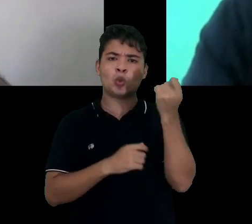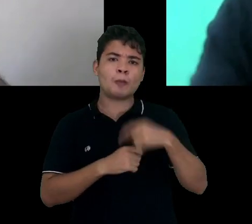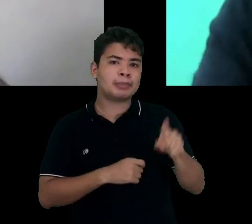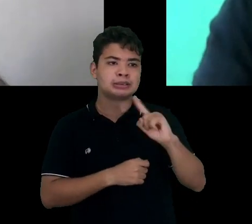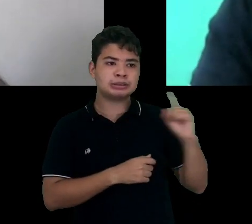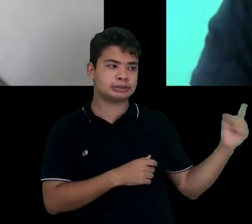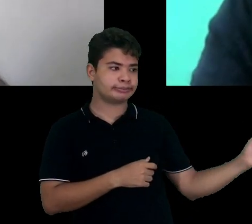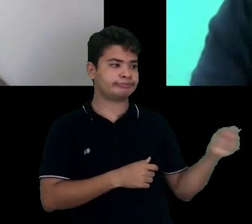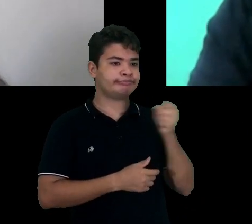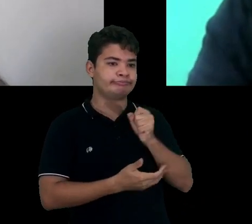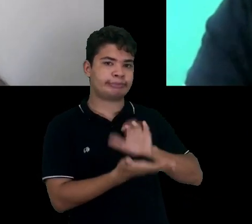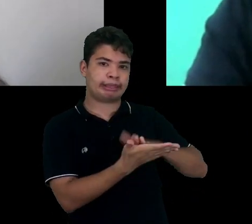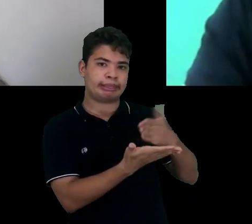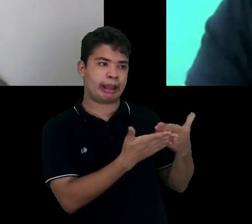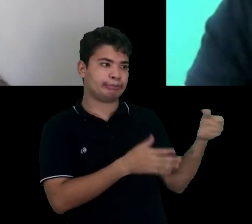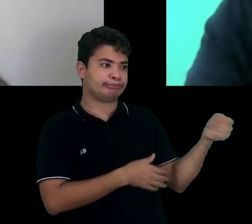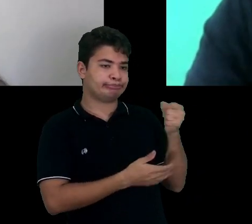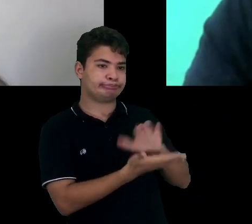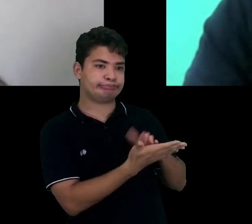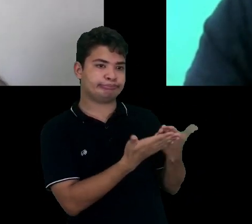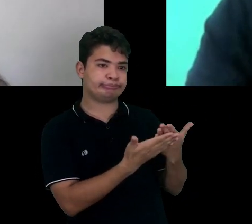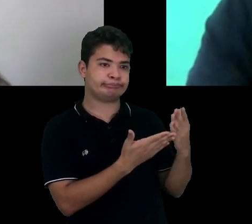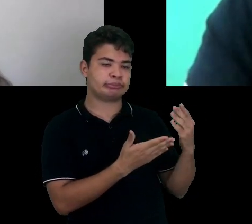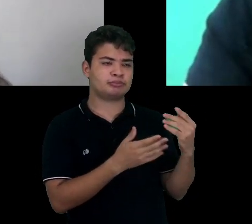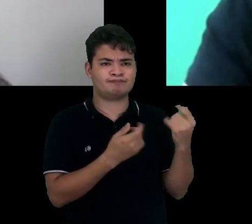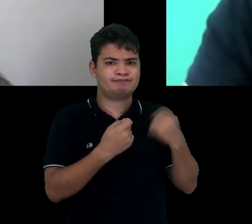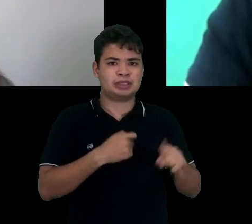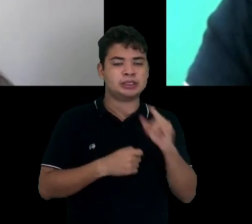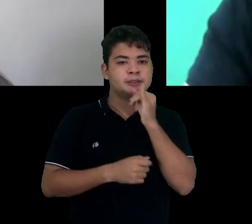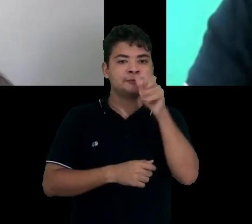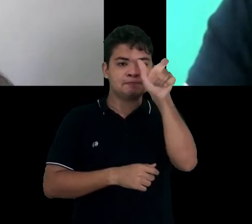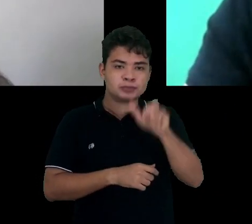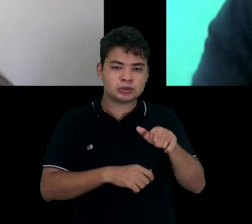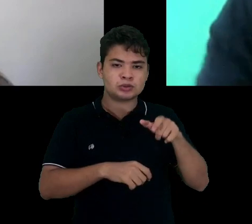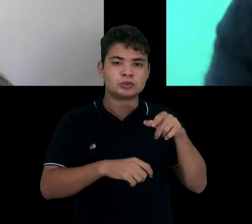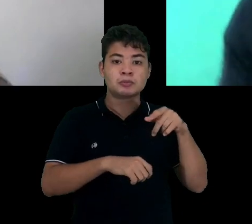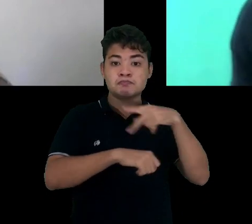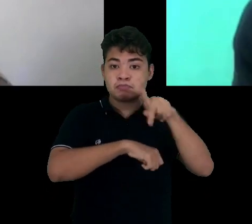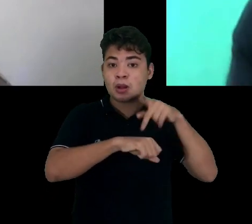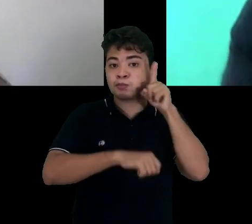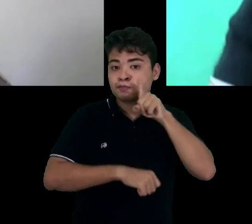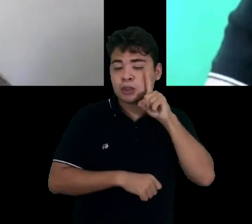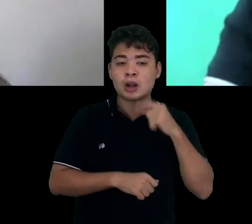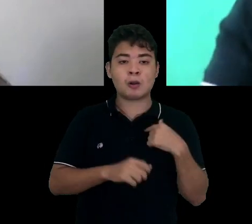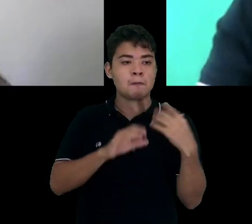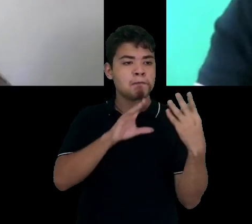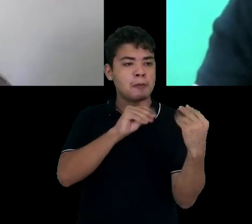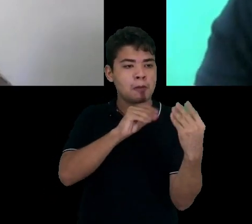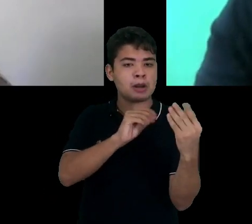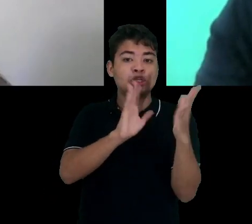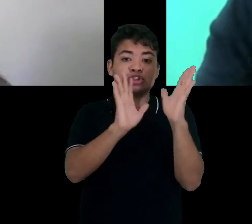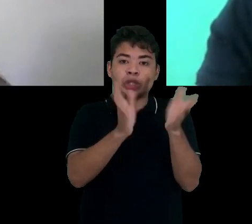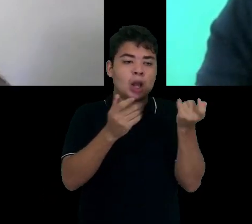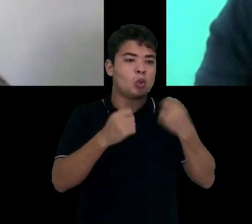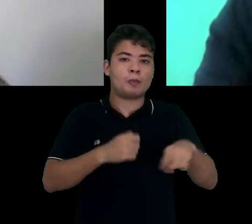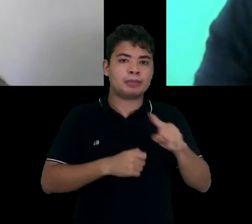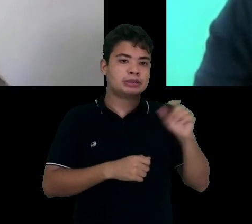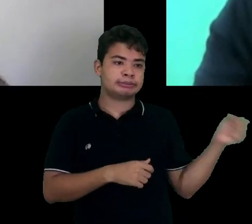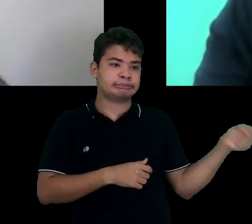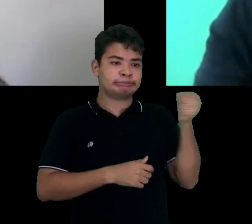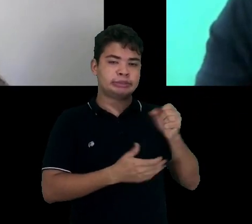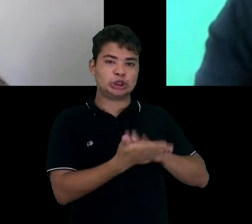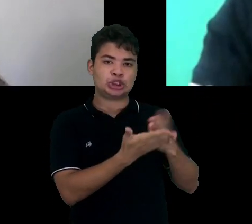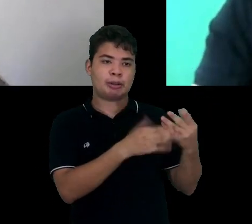precisar de um intérprete, por exemplo. Eu já conversei com americanos sem precisar de alguém do meu lado